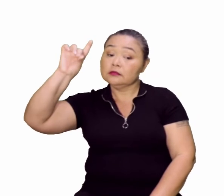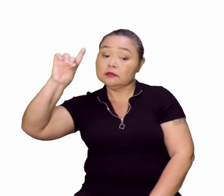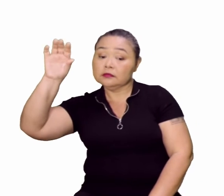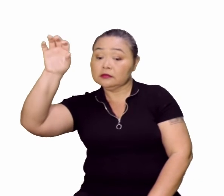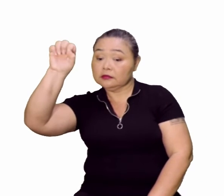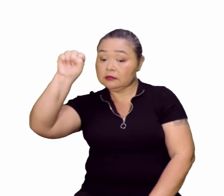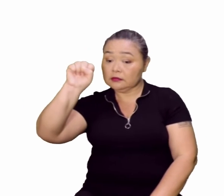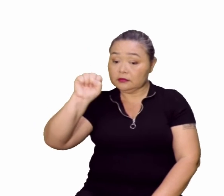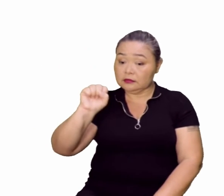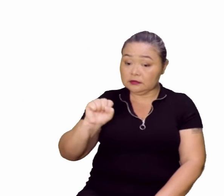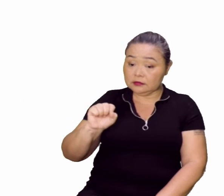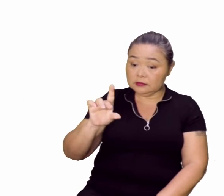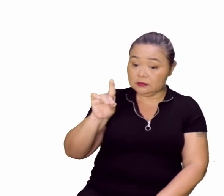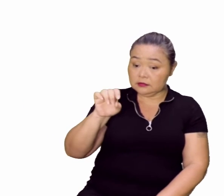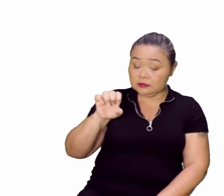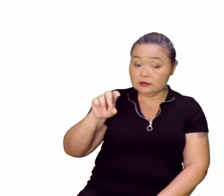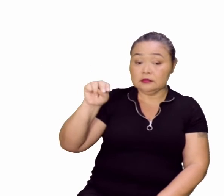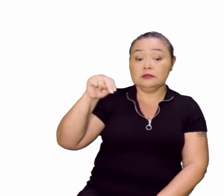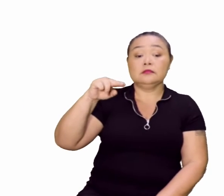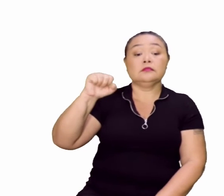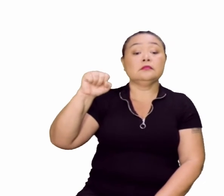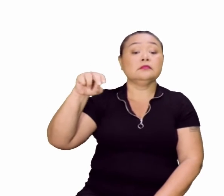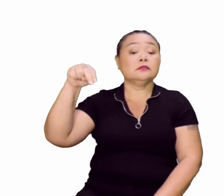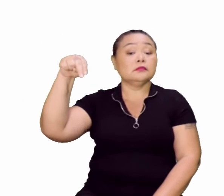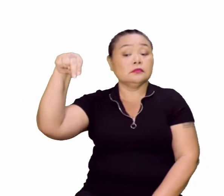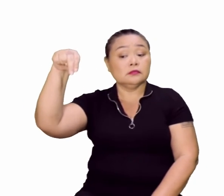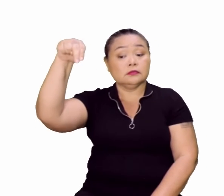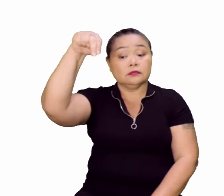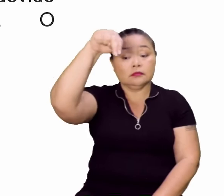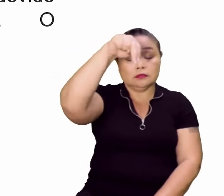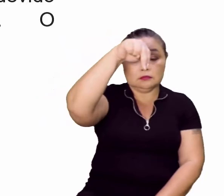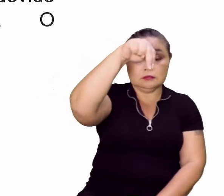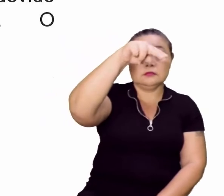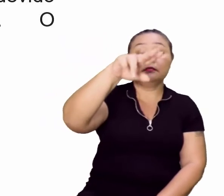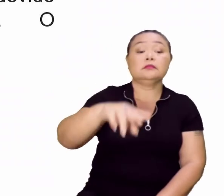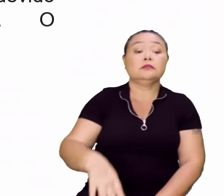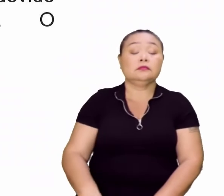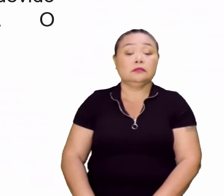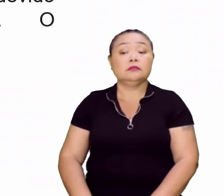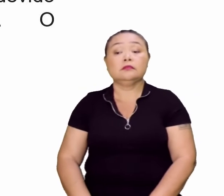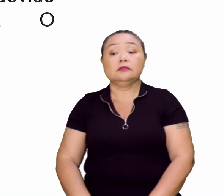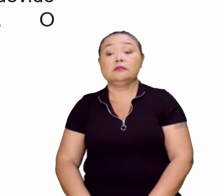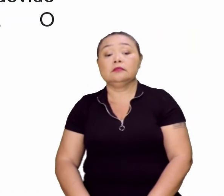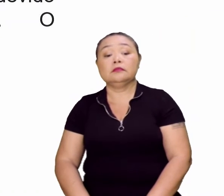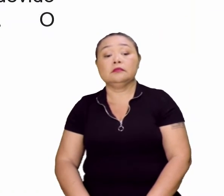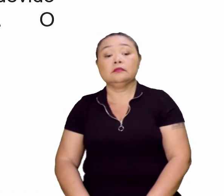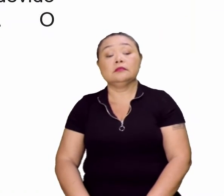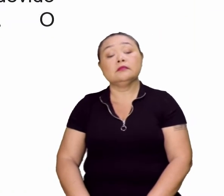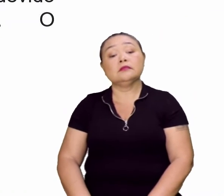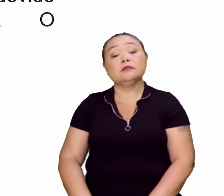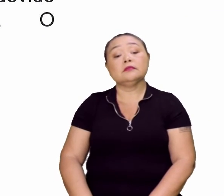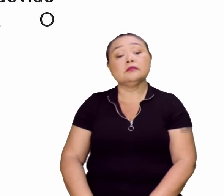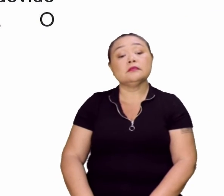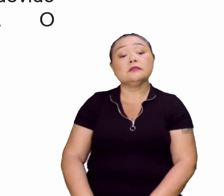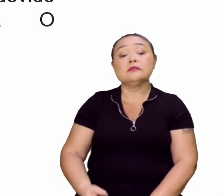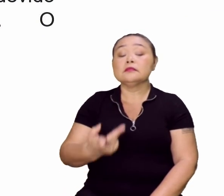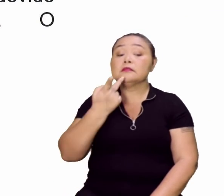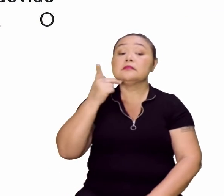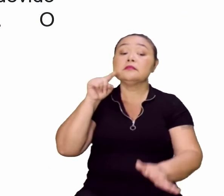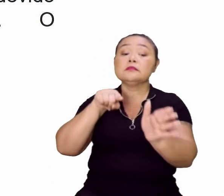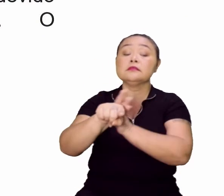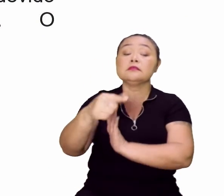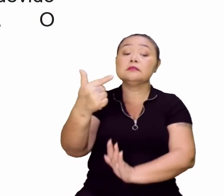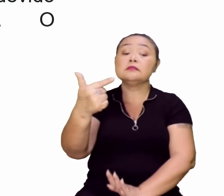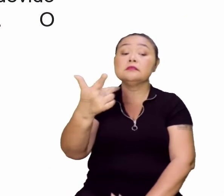Sudeste, do Sul para o Centro-Oeste, do Nordeste para o Norte, então isso aí formas de migração. Vamos ver a